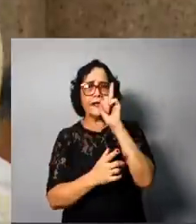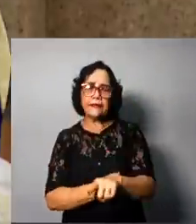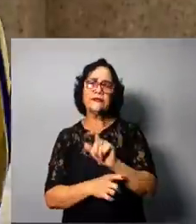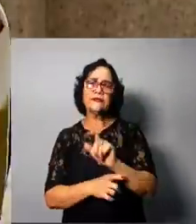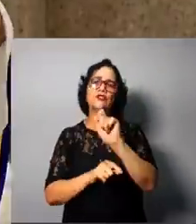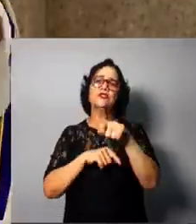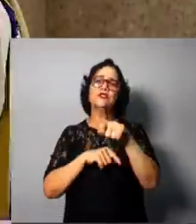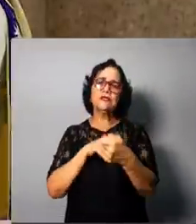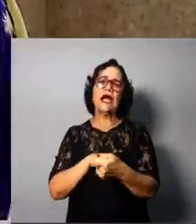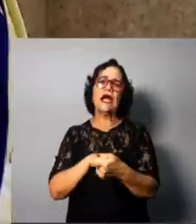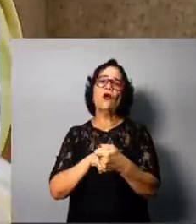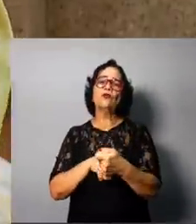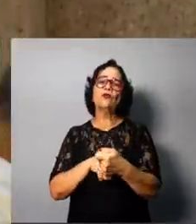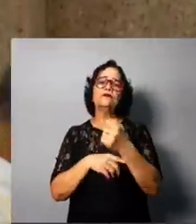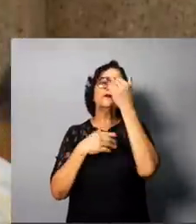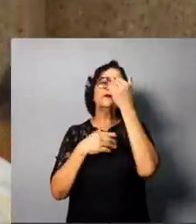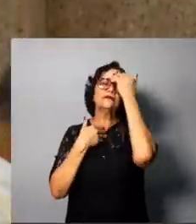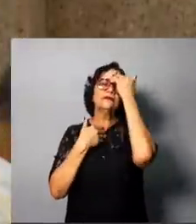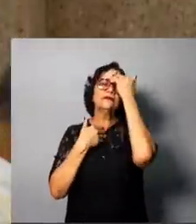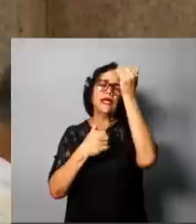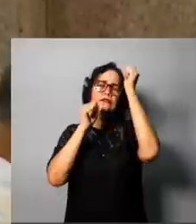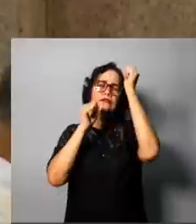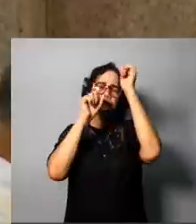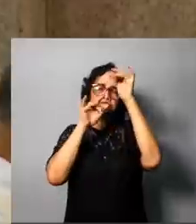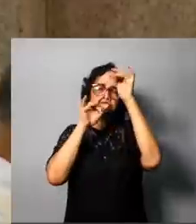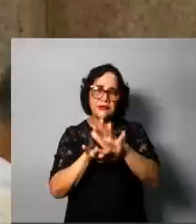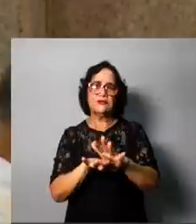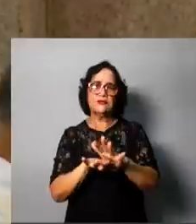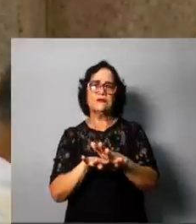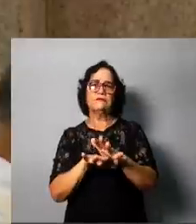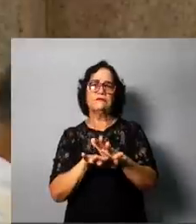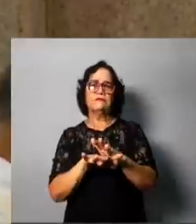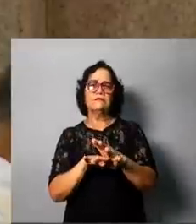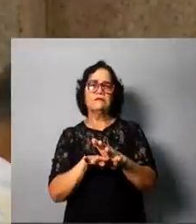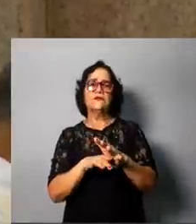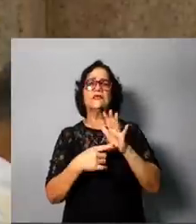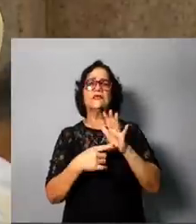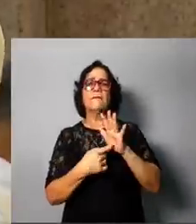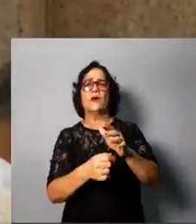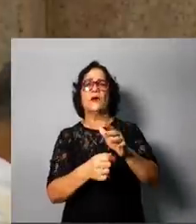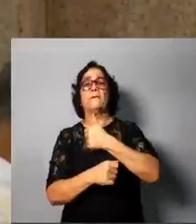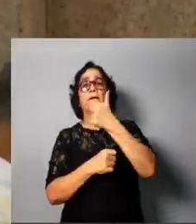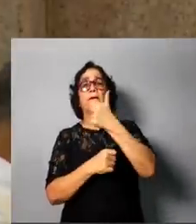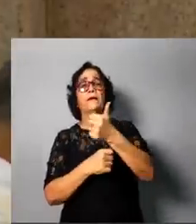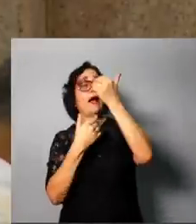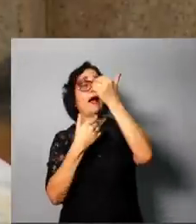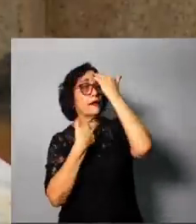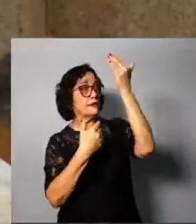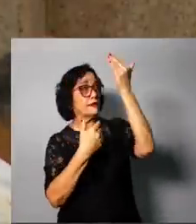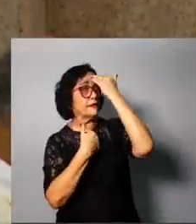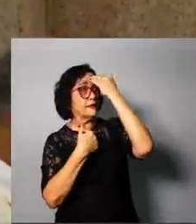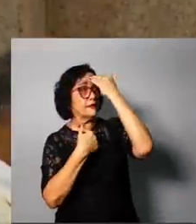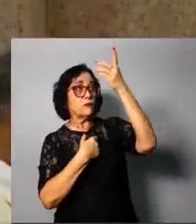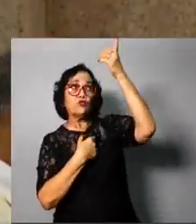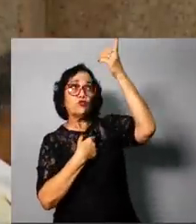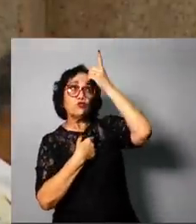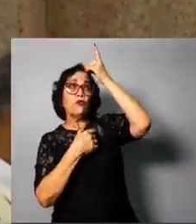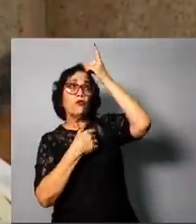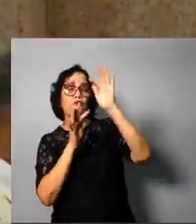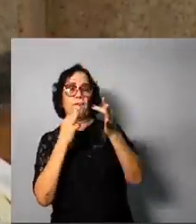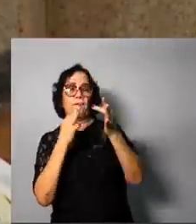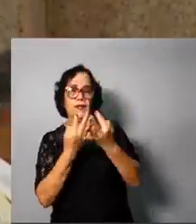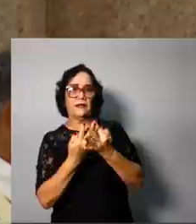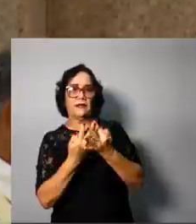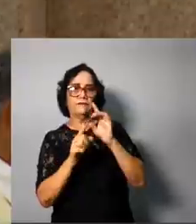é um sinal de graça que nos leva a primeiro agradecer pelo dom da família, depois